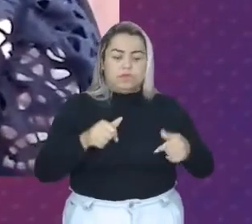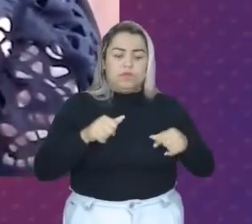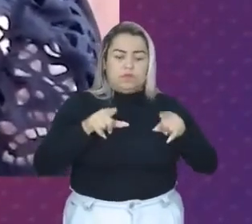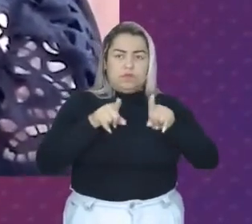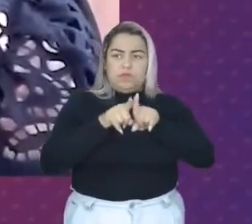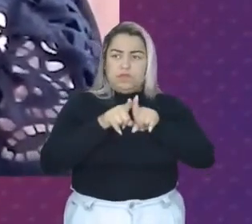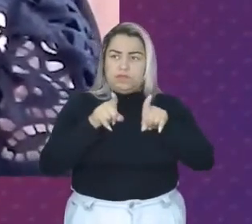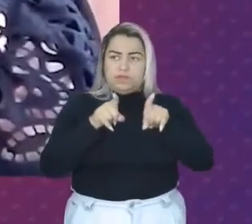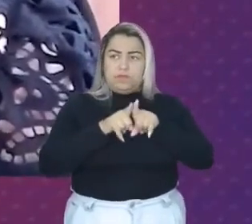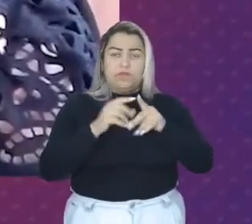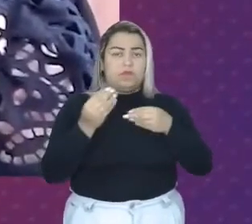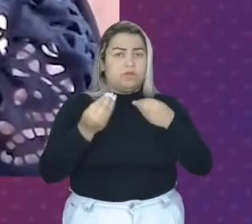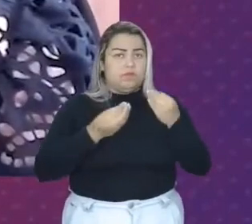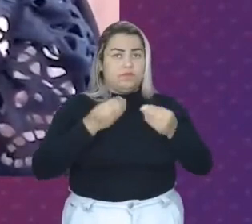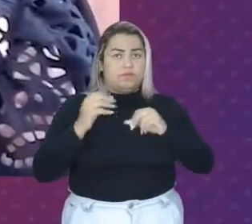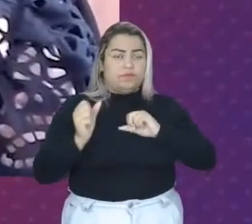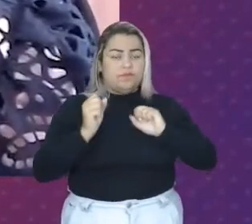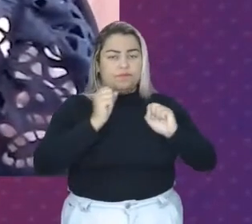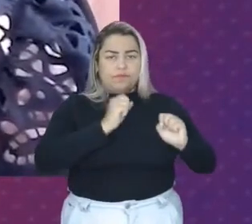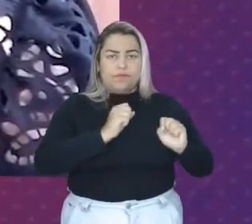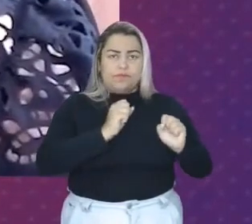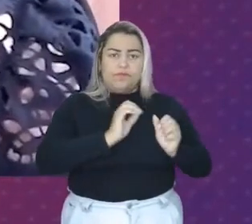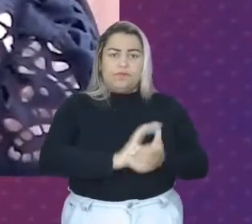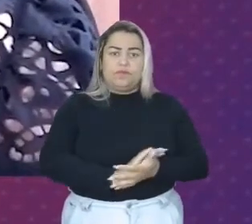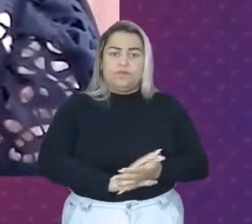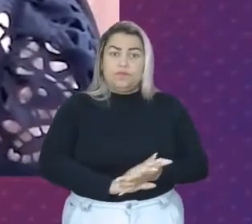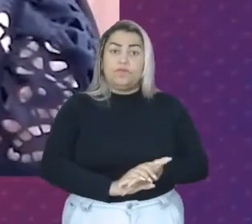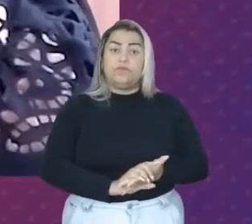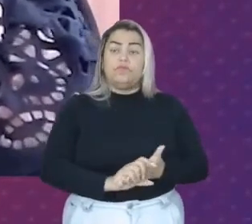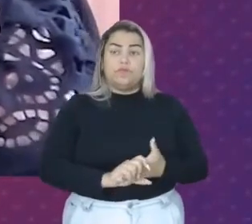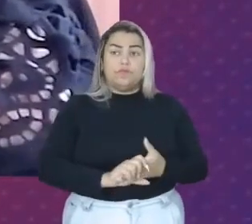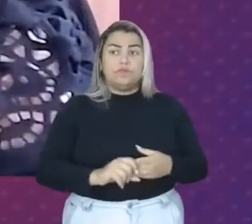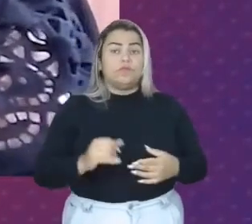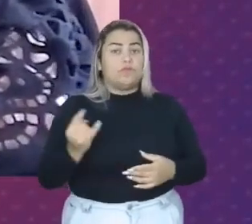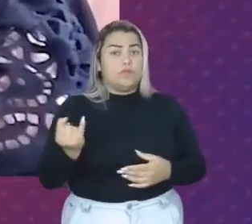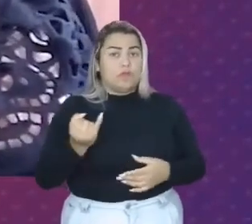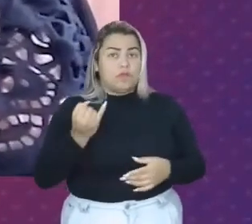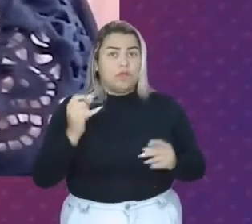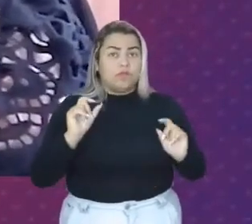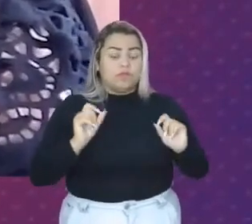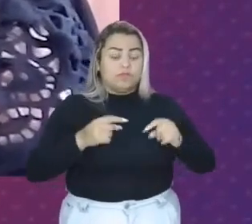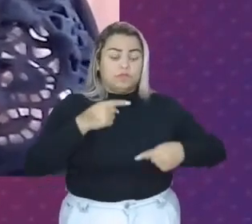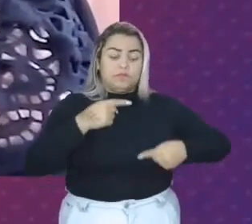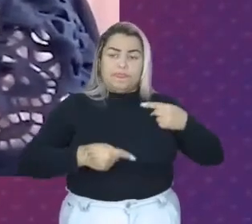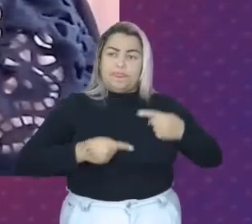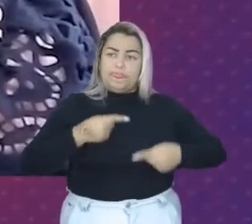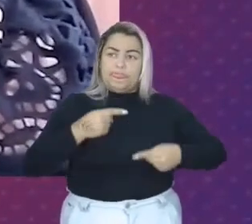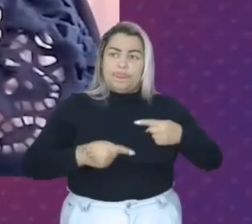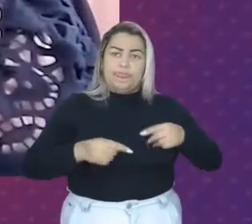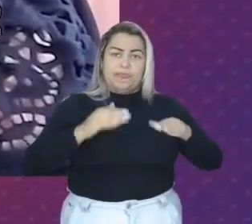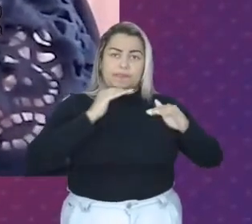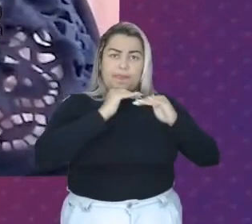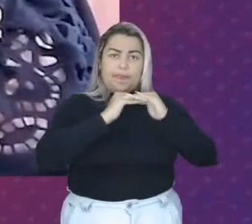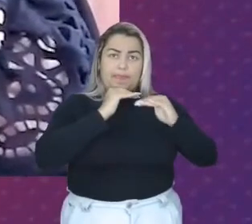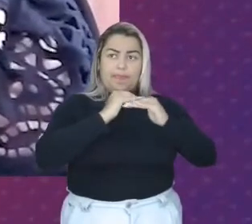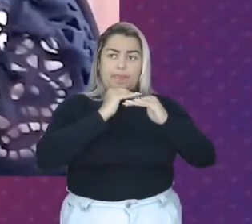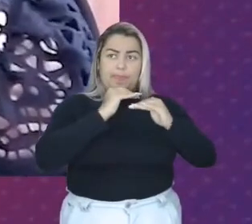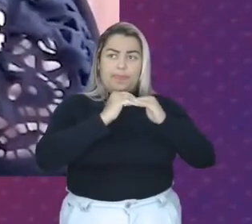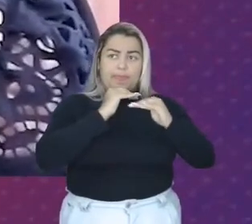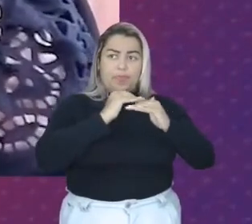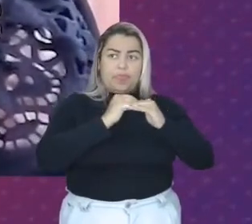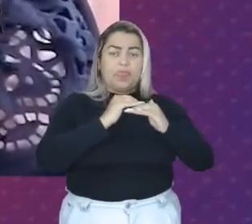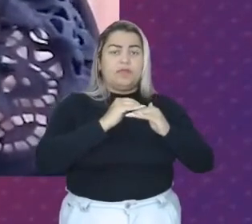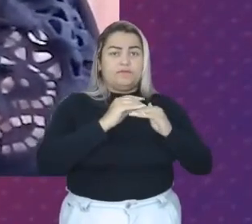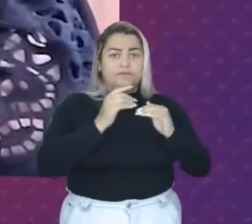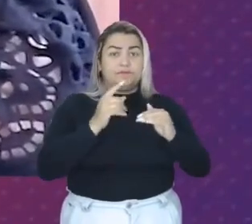discussões para que possamos ter, de fato, implementado essa política de igualdade, de